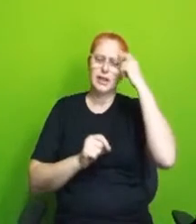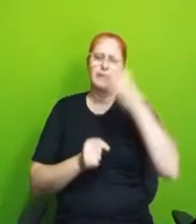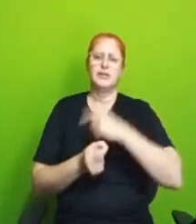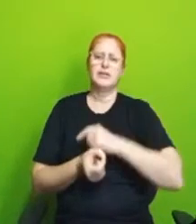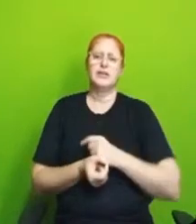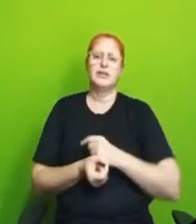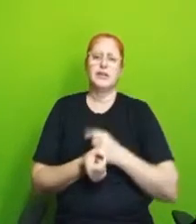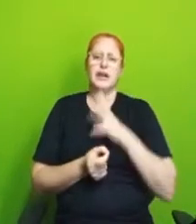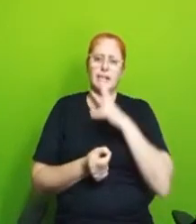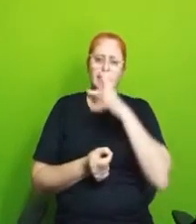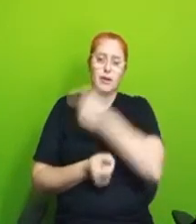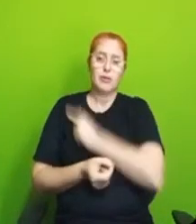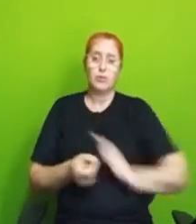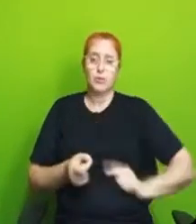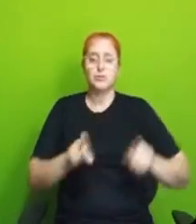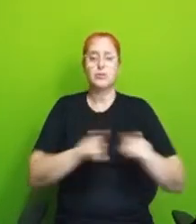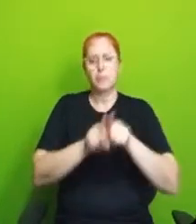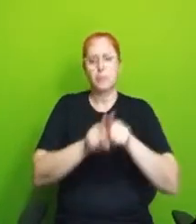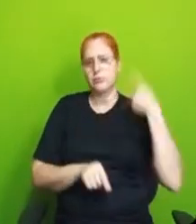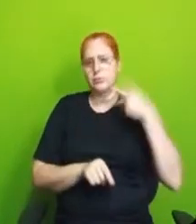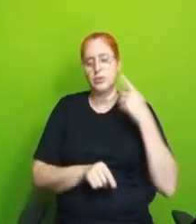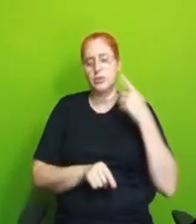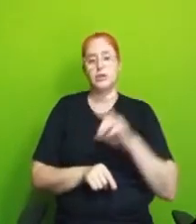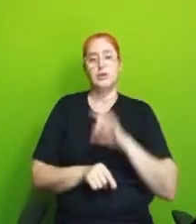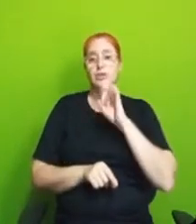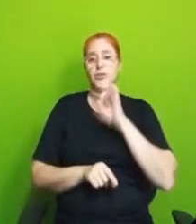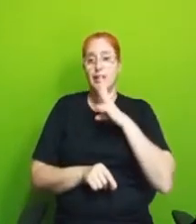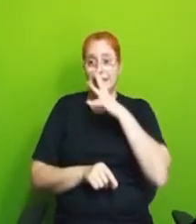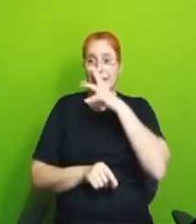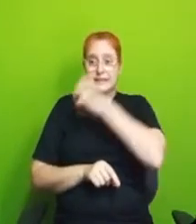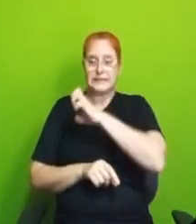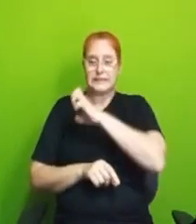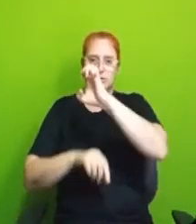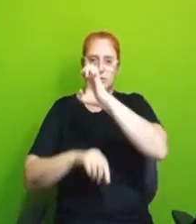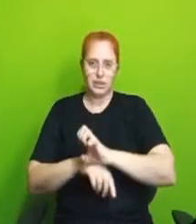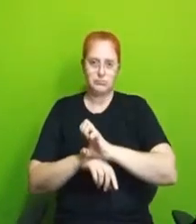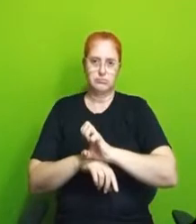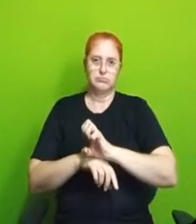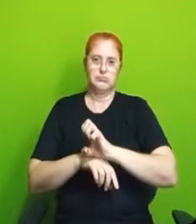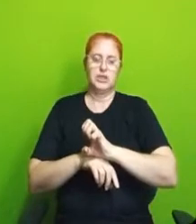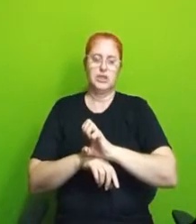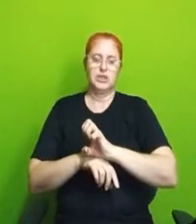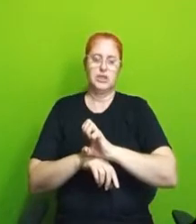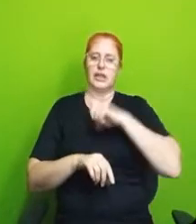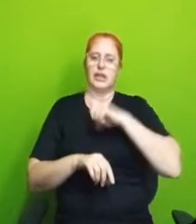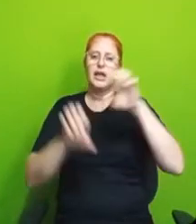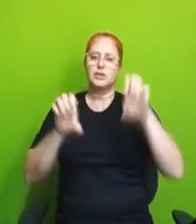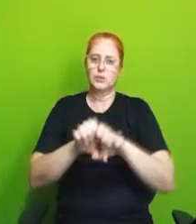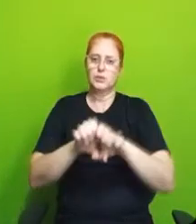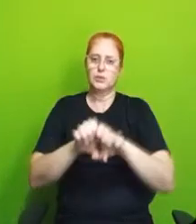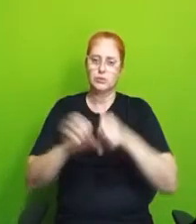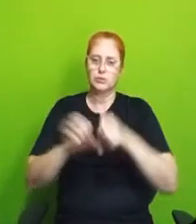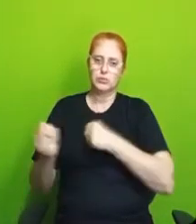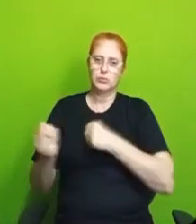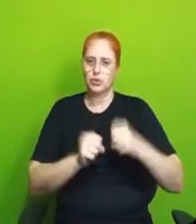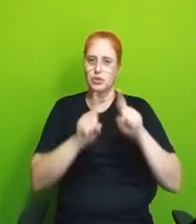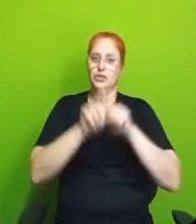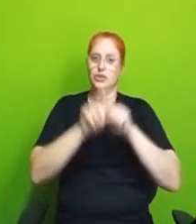suas políticas, e não a crítica do Estado, né? Do Estado como essa estrutura de poder, de gestão de recursos e